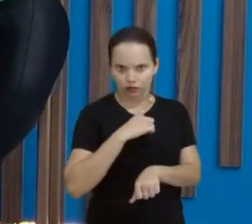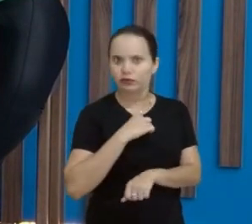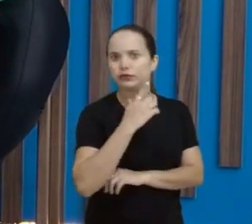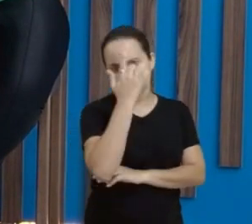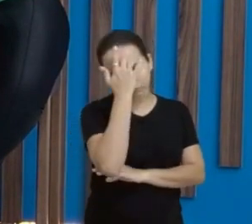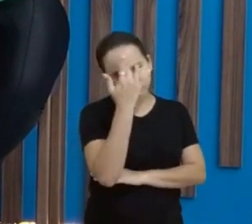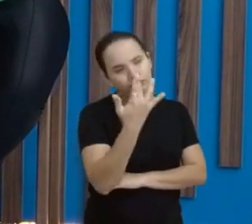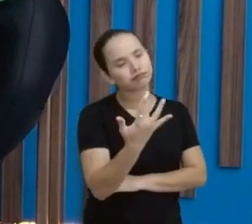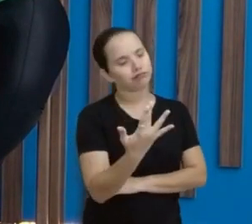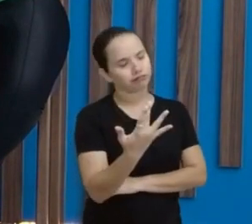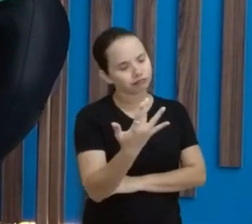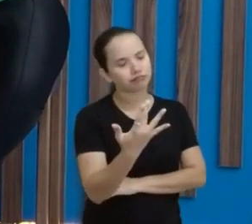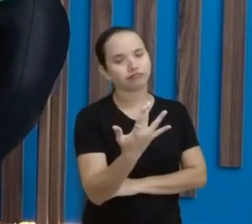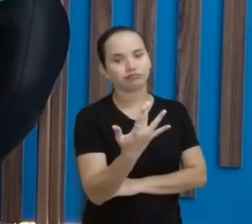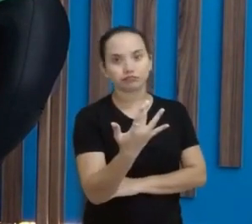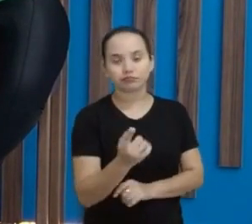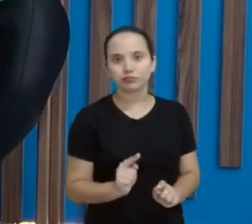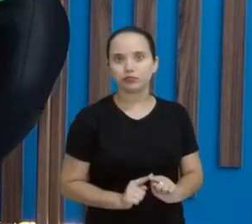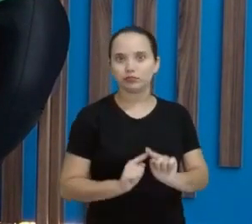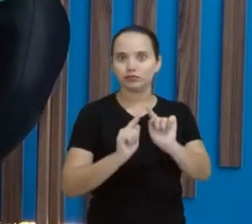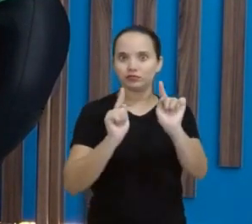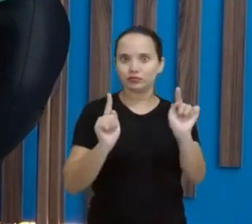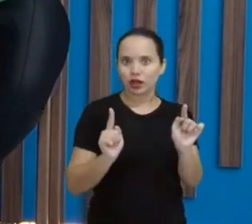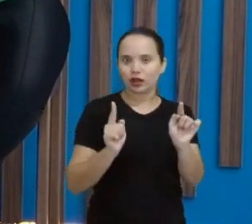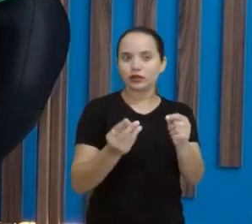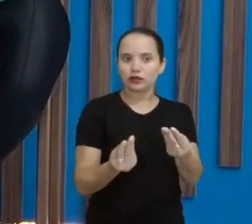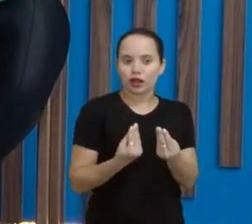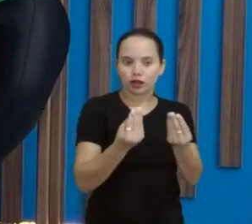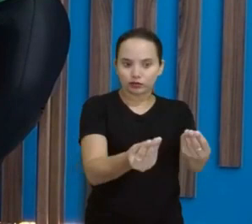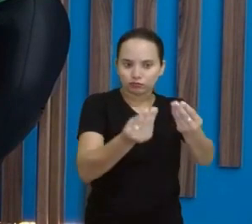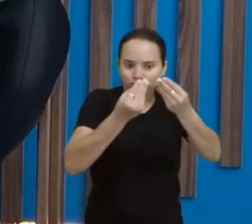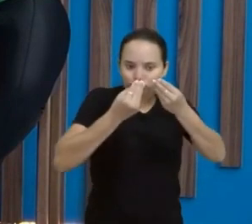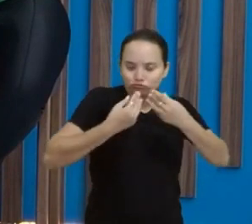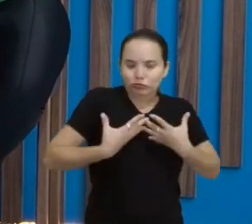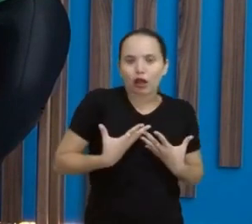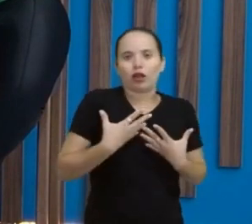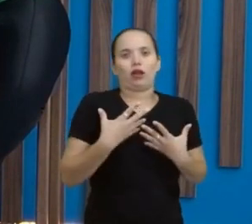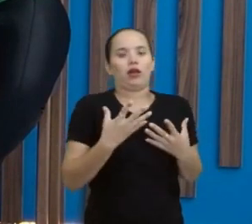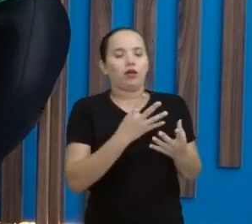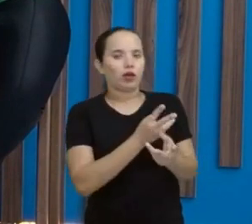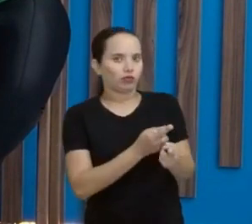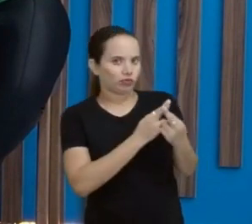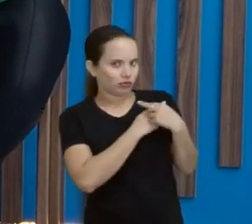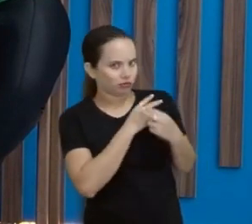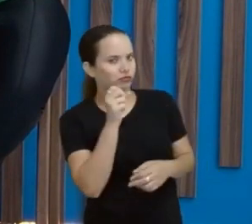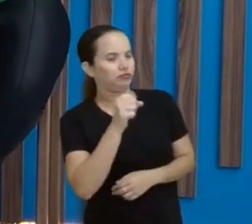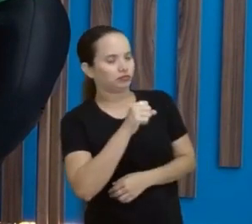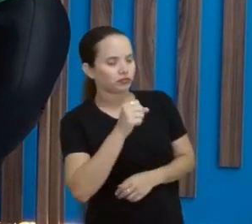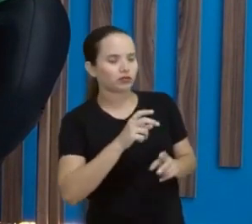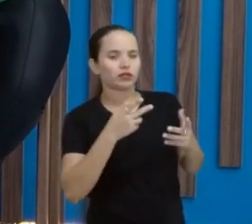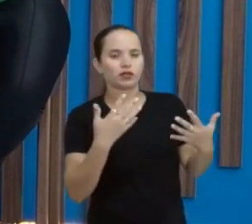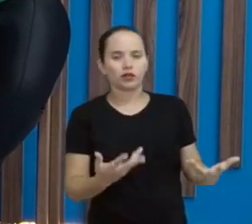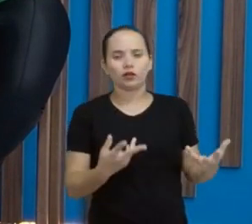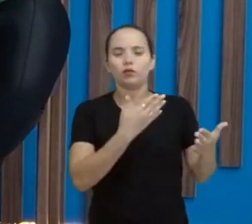facilidade, né? Isso. Tranquilo, mas ela traz também muita responsabilidade, né? Então, as aulas sobre